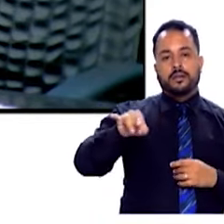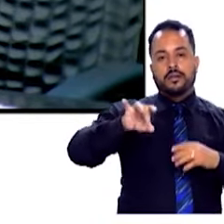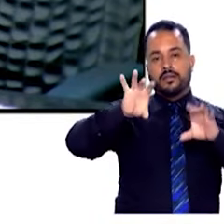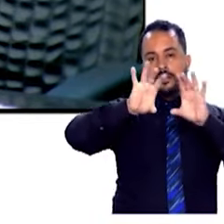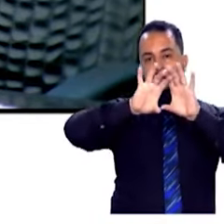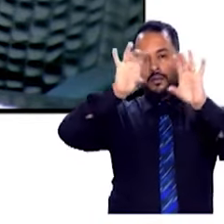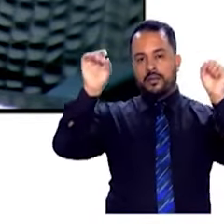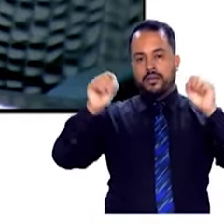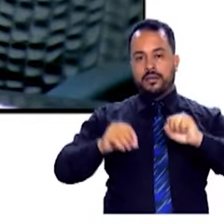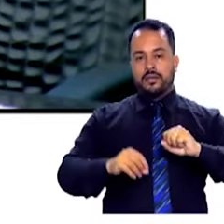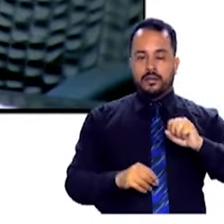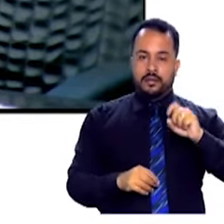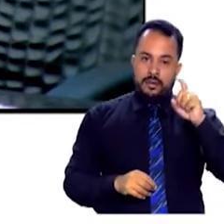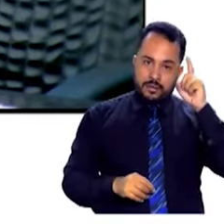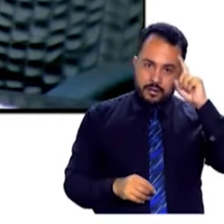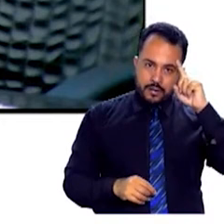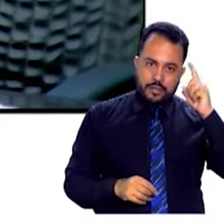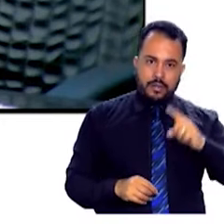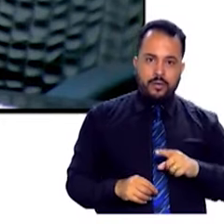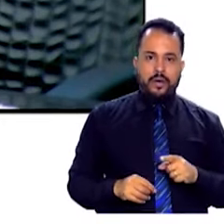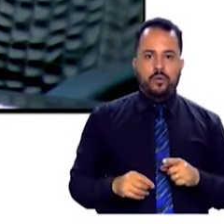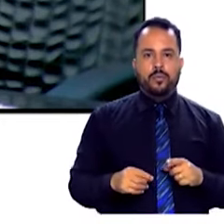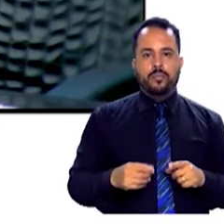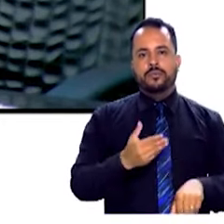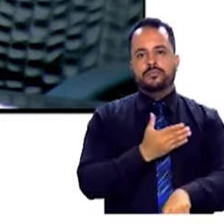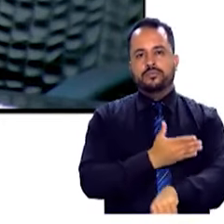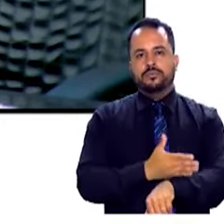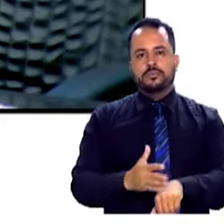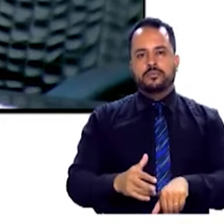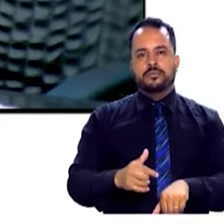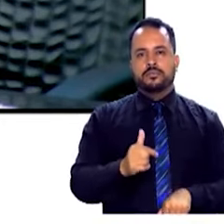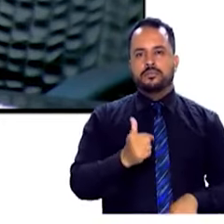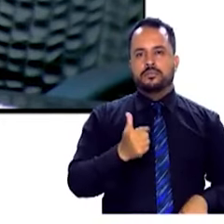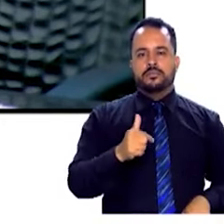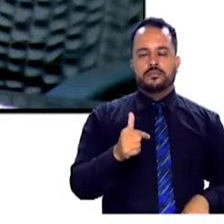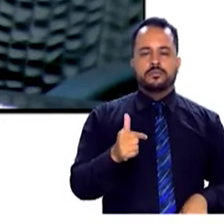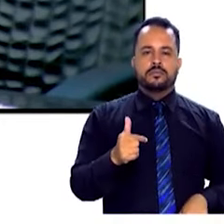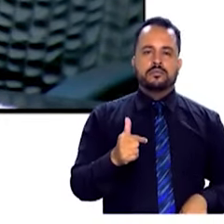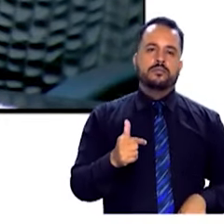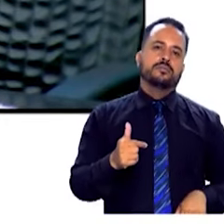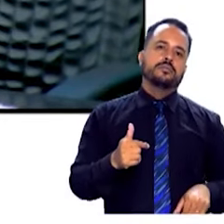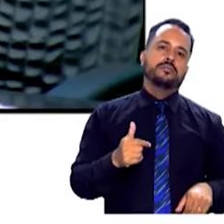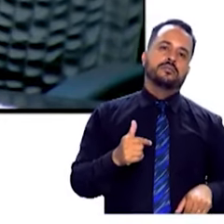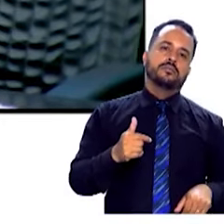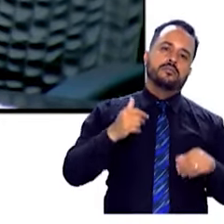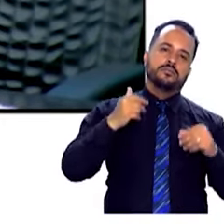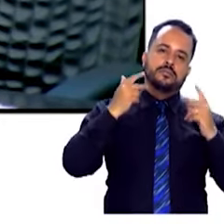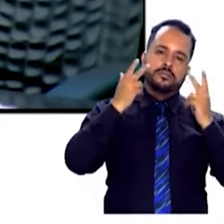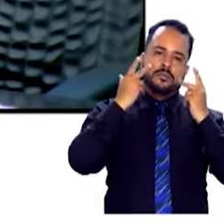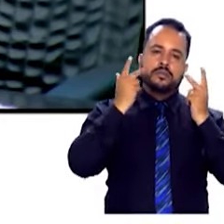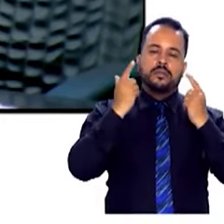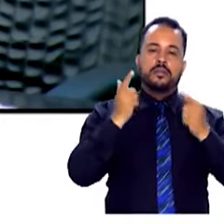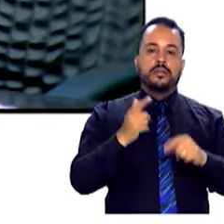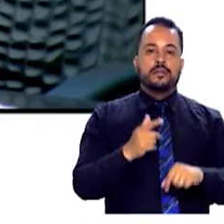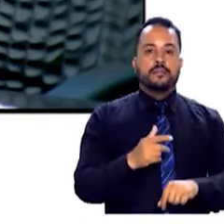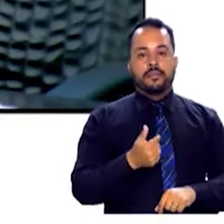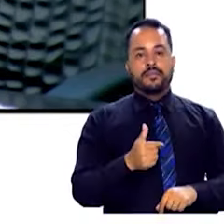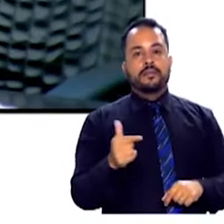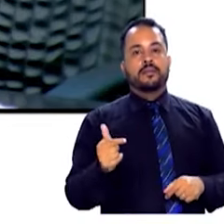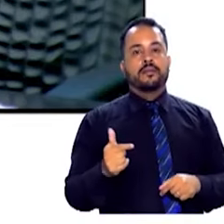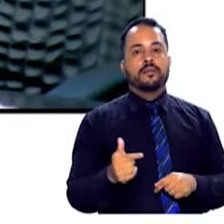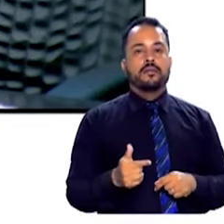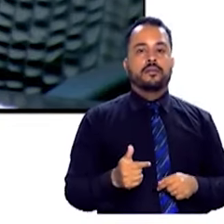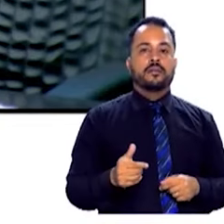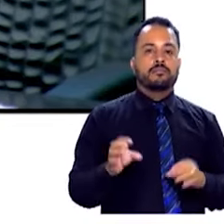a repercussão geral ainda é eh utilizada não como um filtro prioritário acaba sendo eh um filtro só